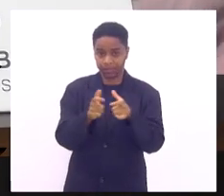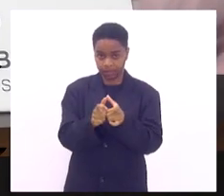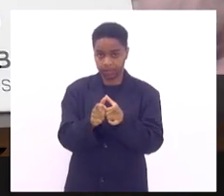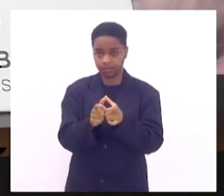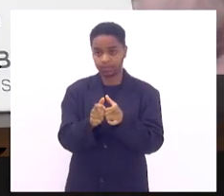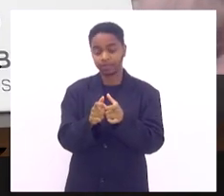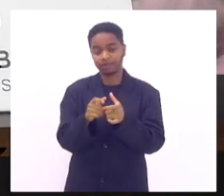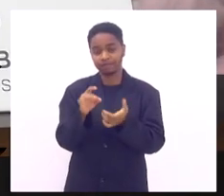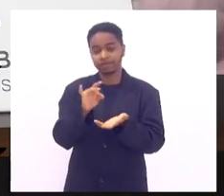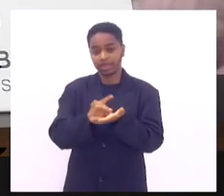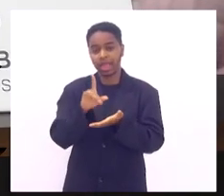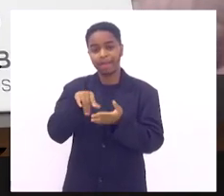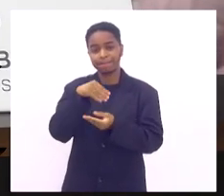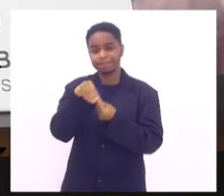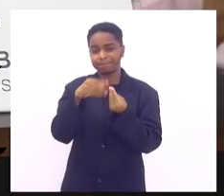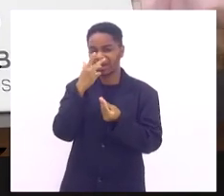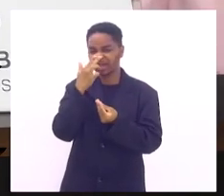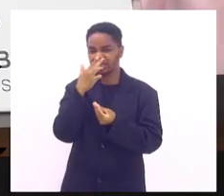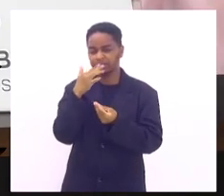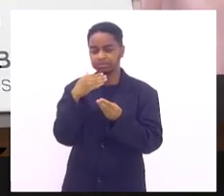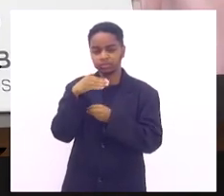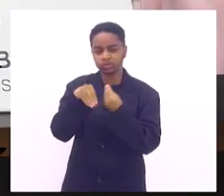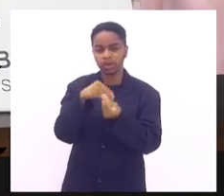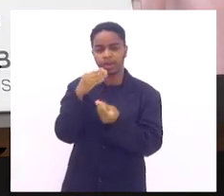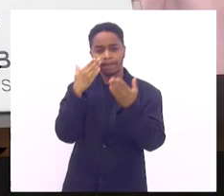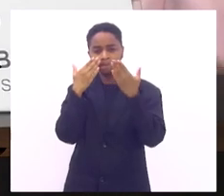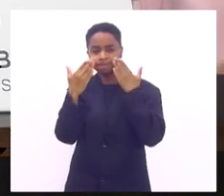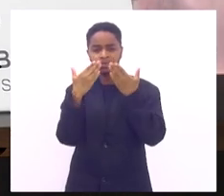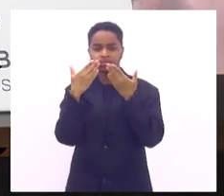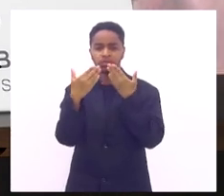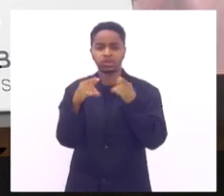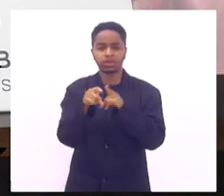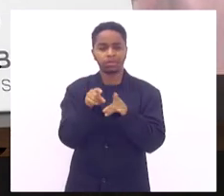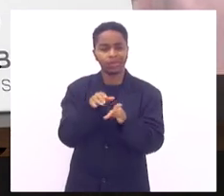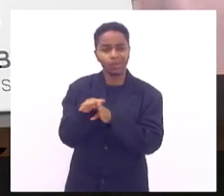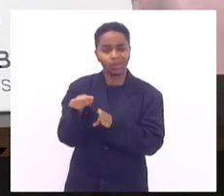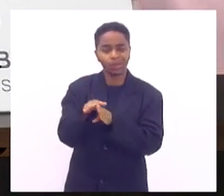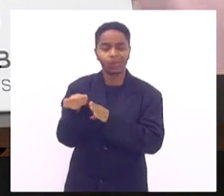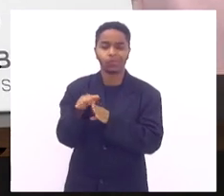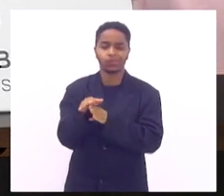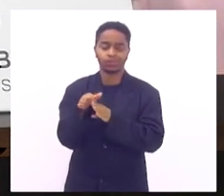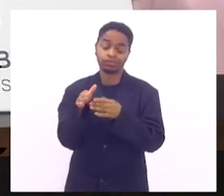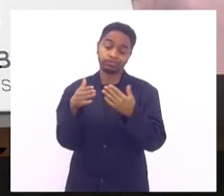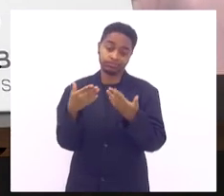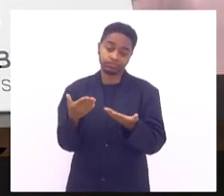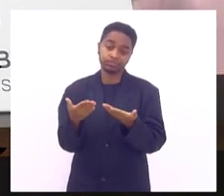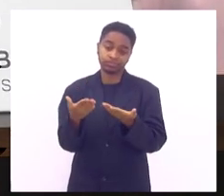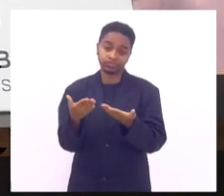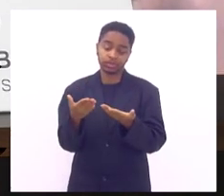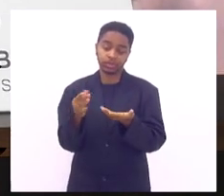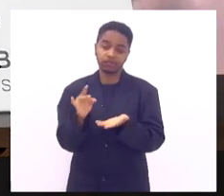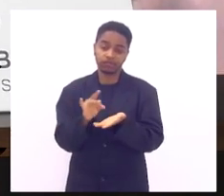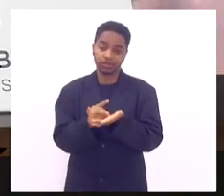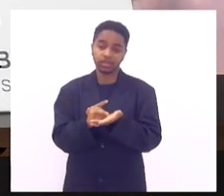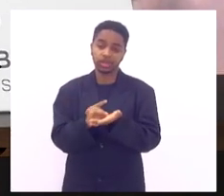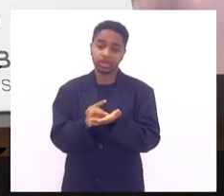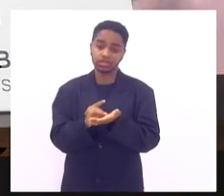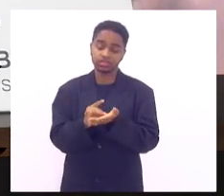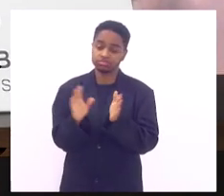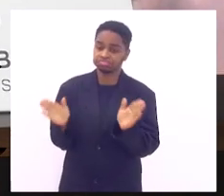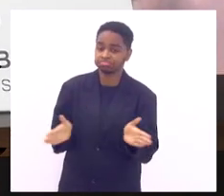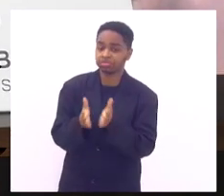ele é um misto de psicólogo, de consultor, de conselheiro, né? E, então, ele acaba sendo um formador de